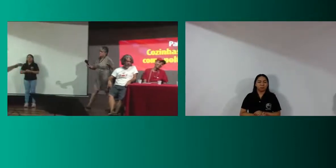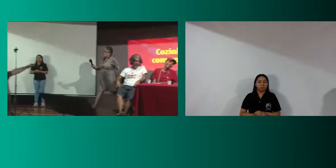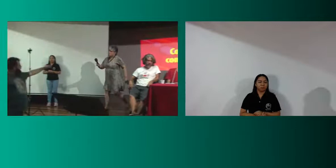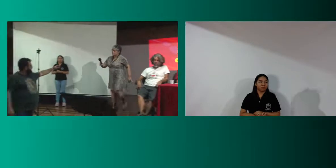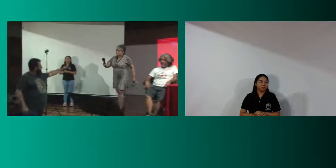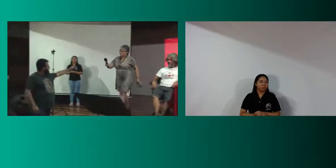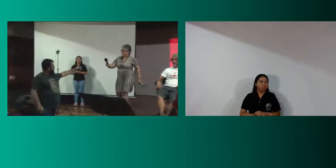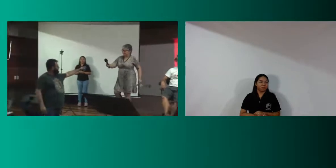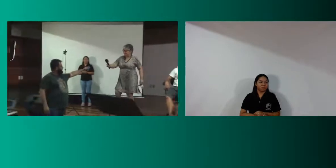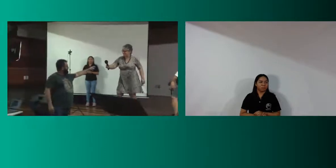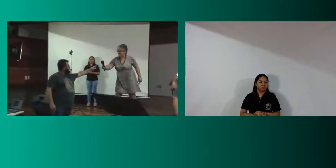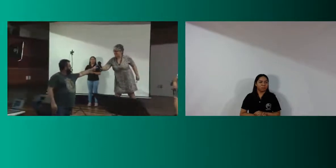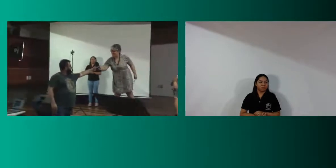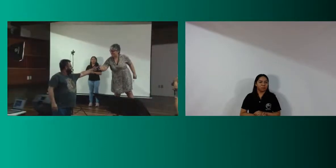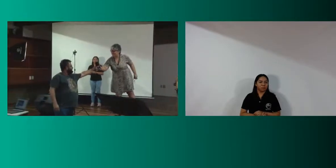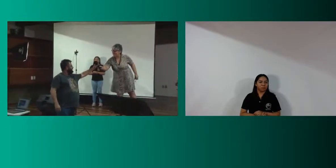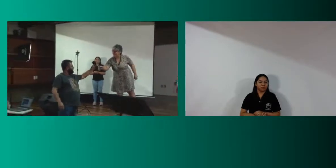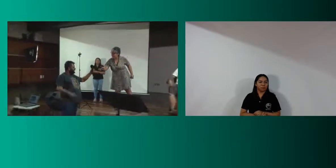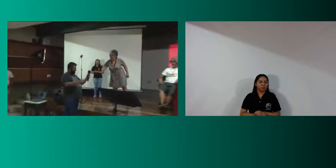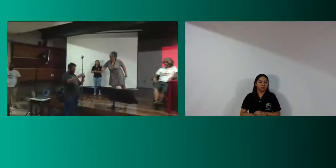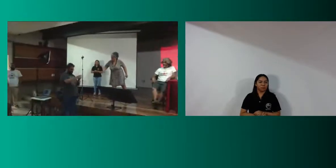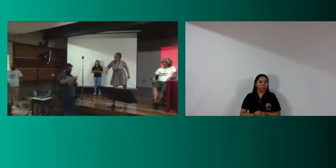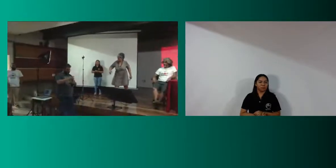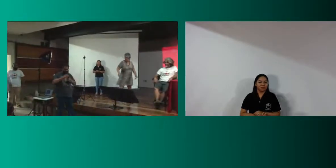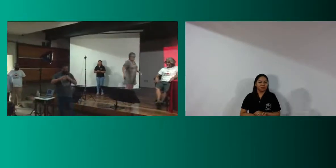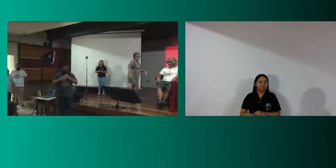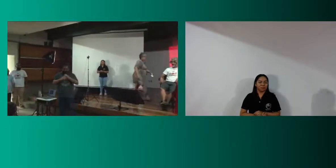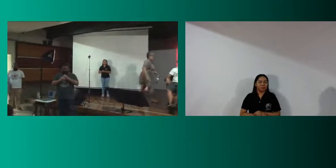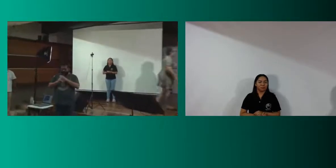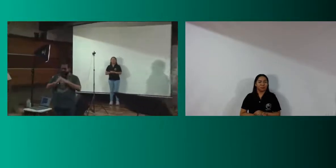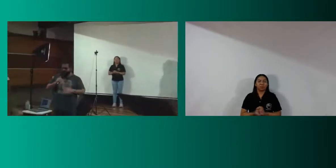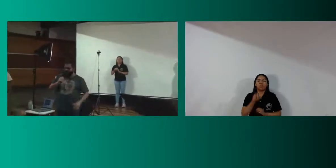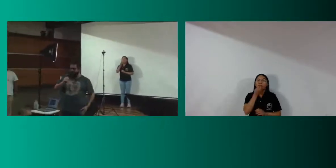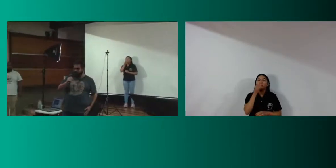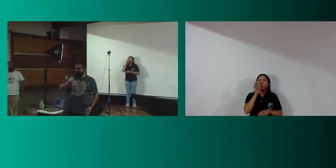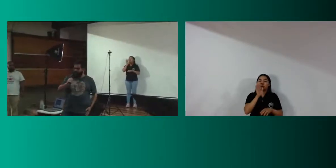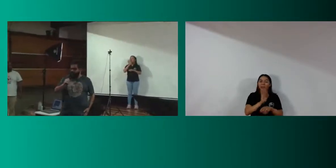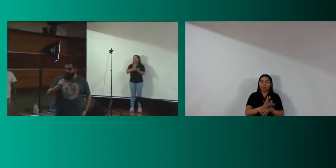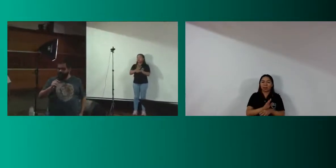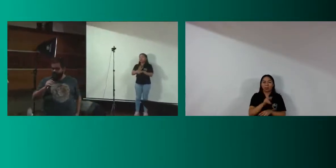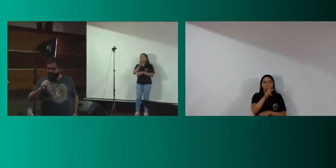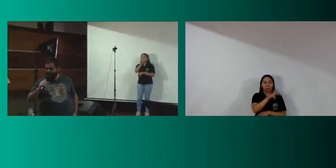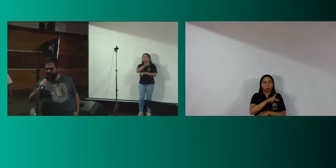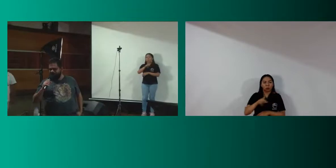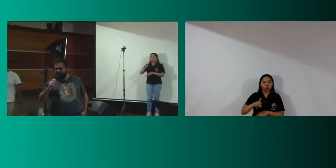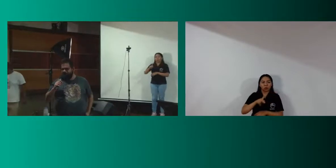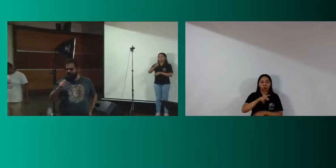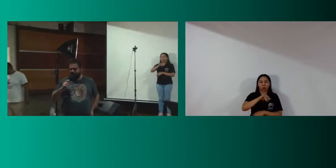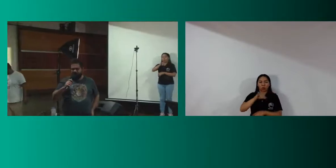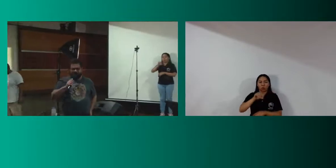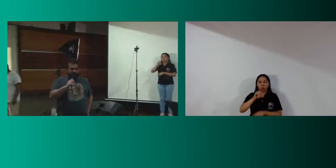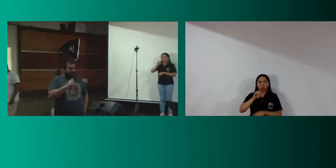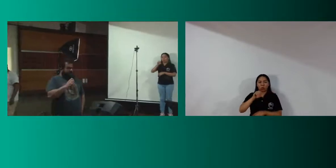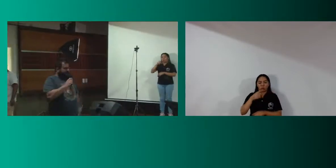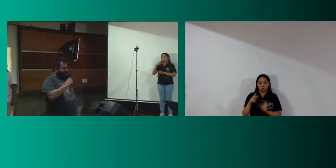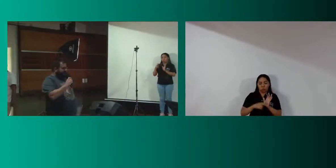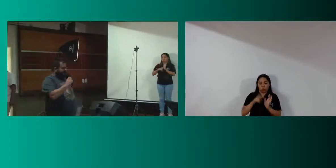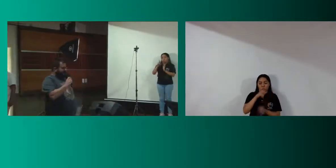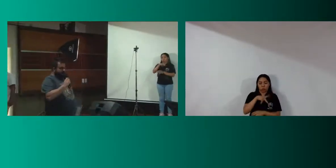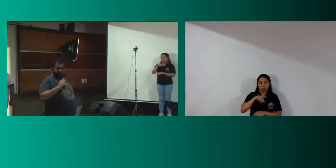o rosto não está totalmente não Boa tarde professor João Paulo de sociologia